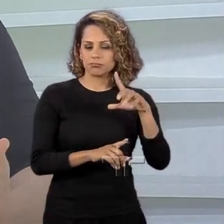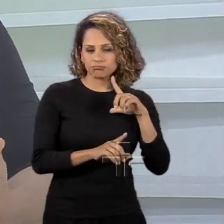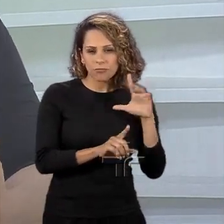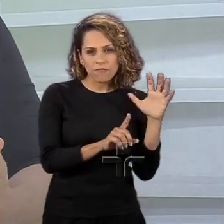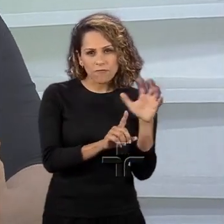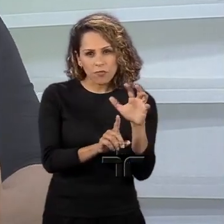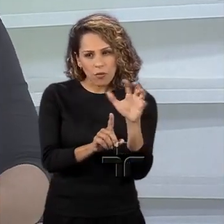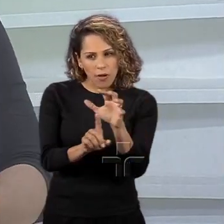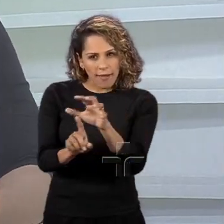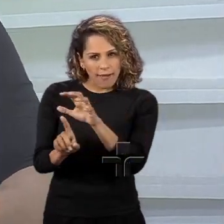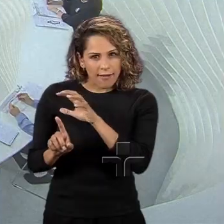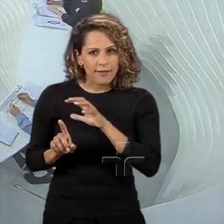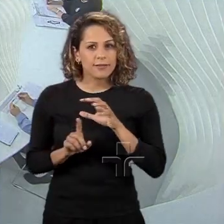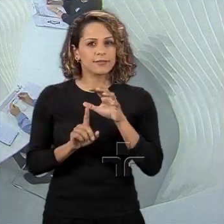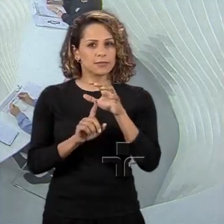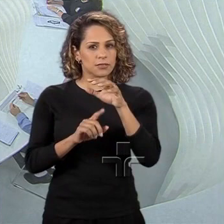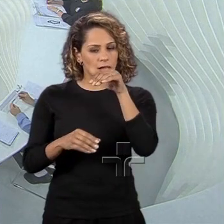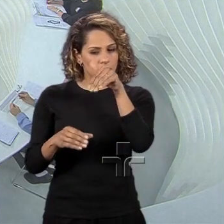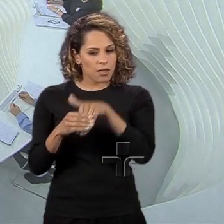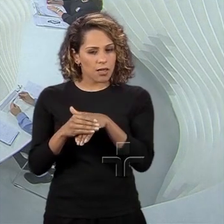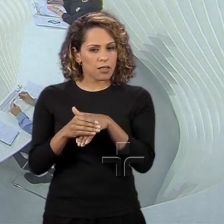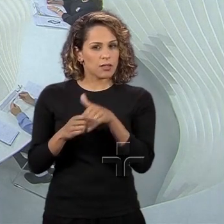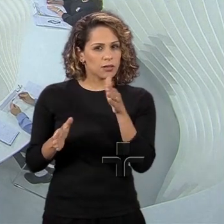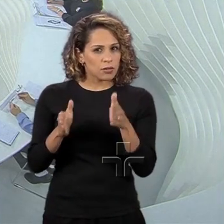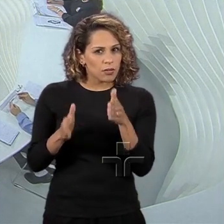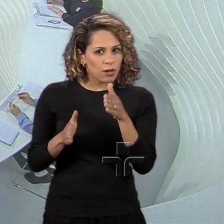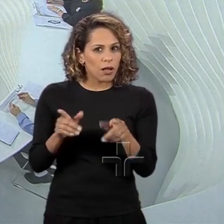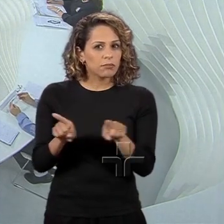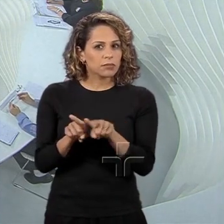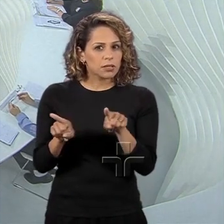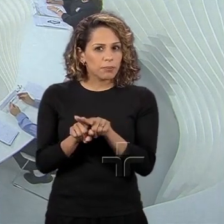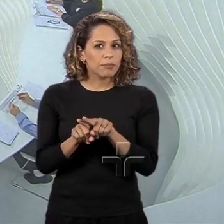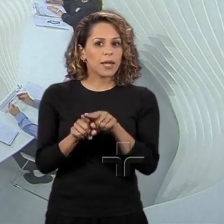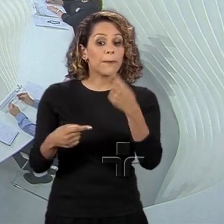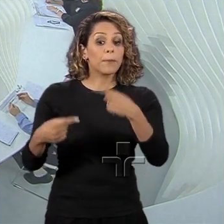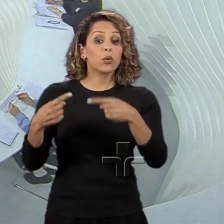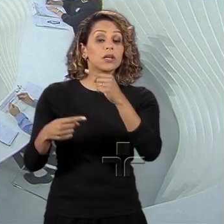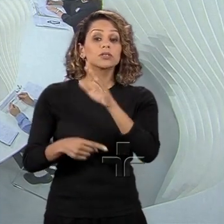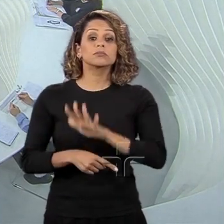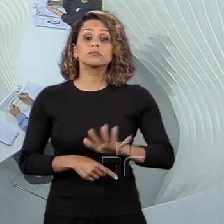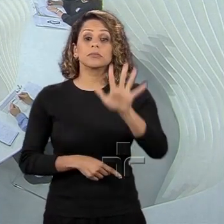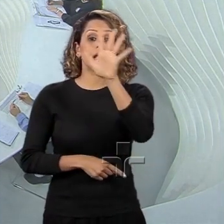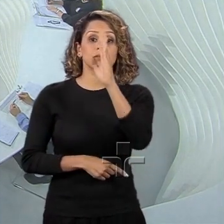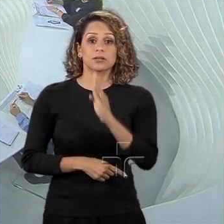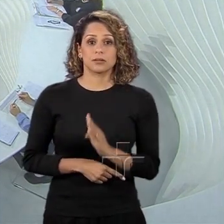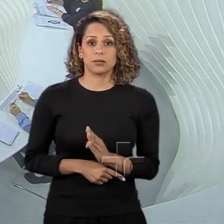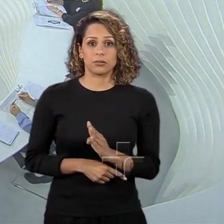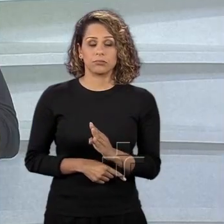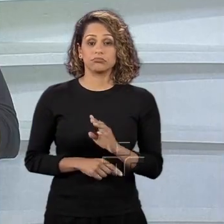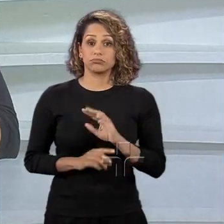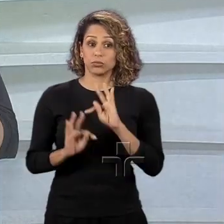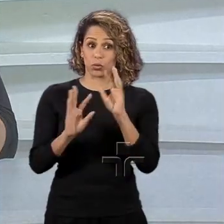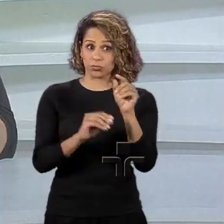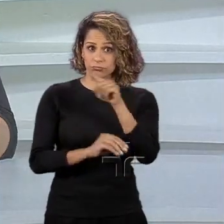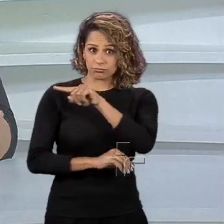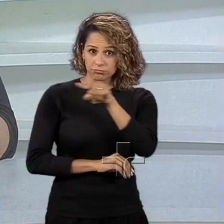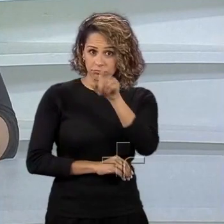processo eleitoral, influenciar a política nacional. Todos vocês aqui já tiveram, de alguma forma, de